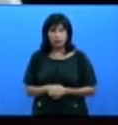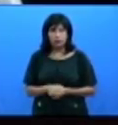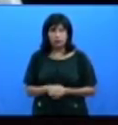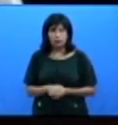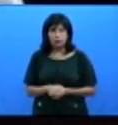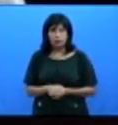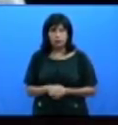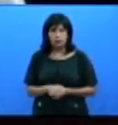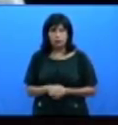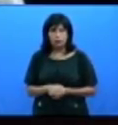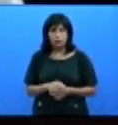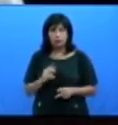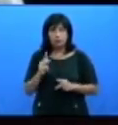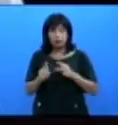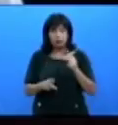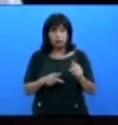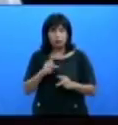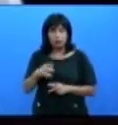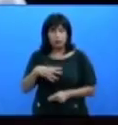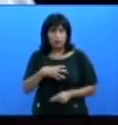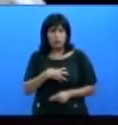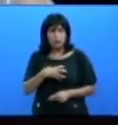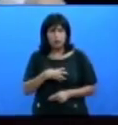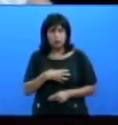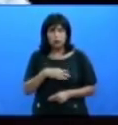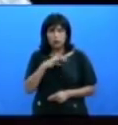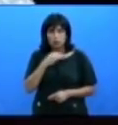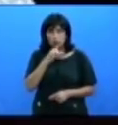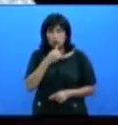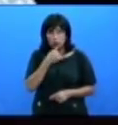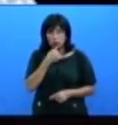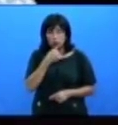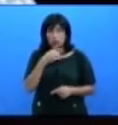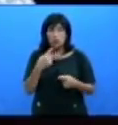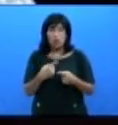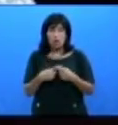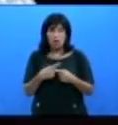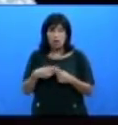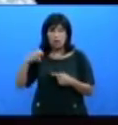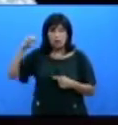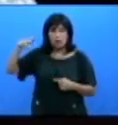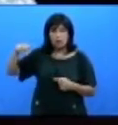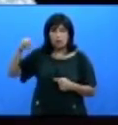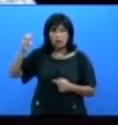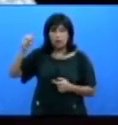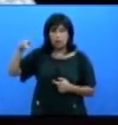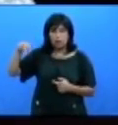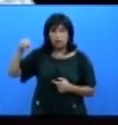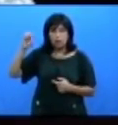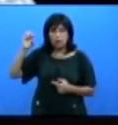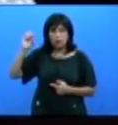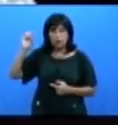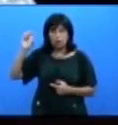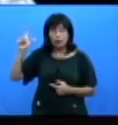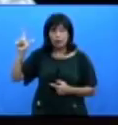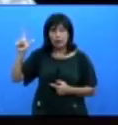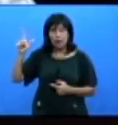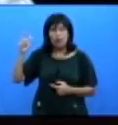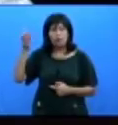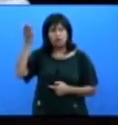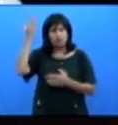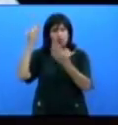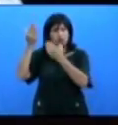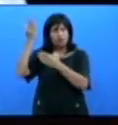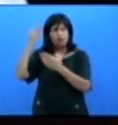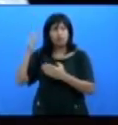perdeu um morador muito antigo, uma pessoa também pertencente a uma família maravilhosa lá do